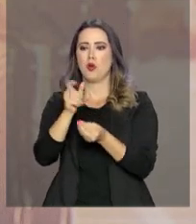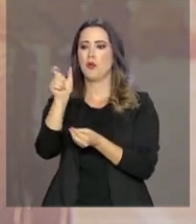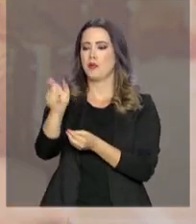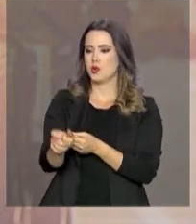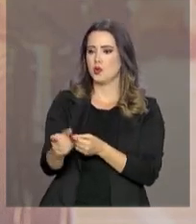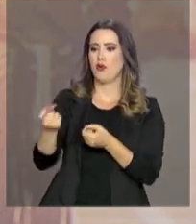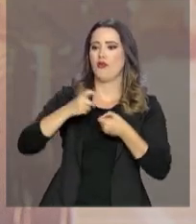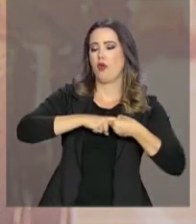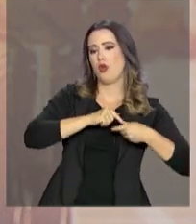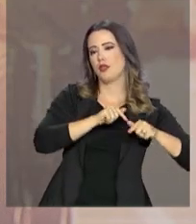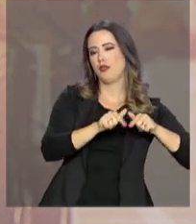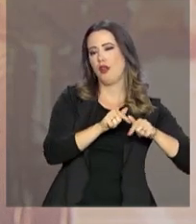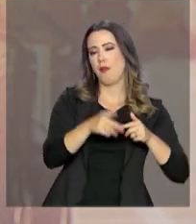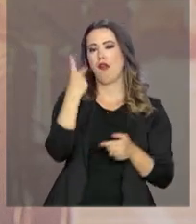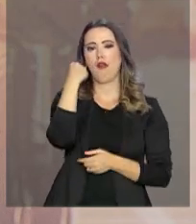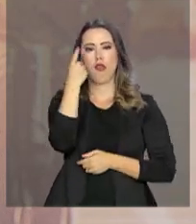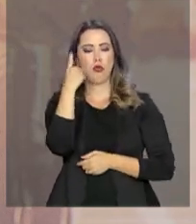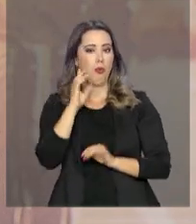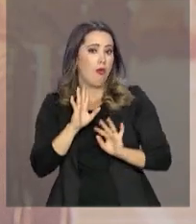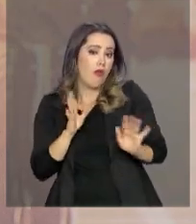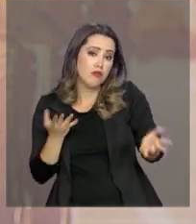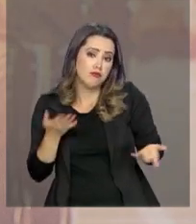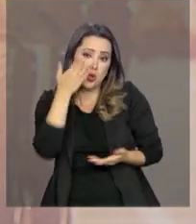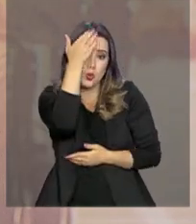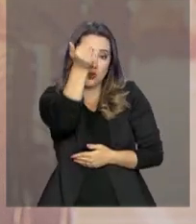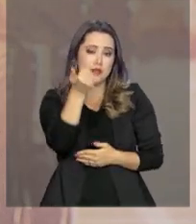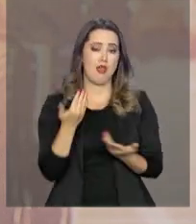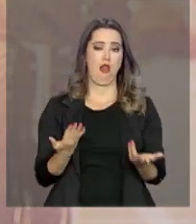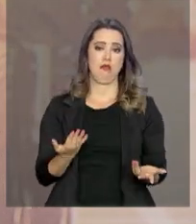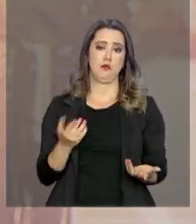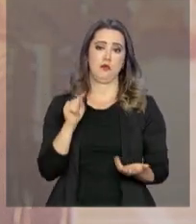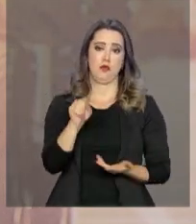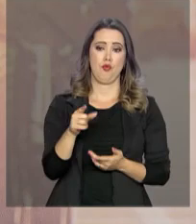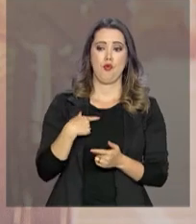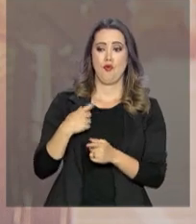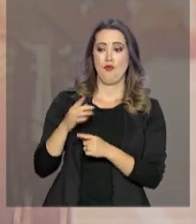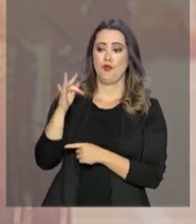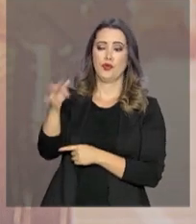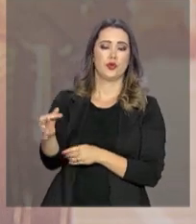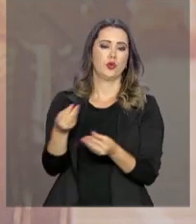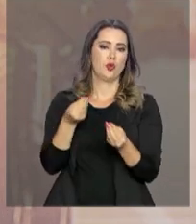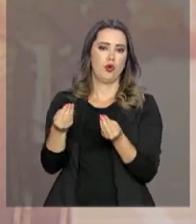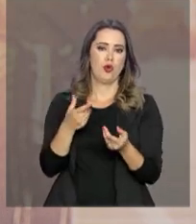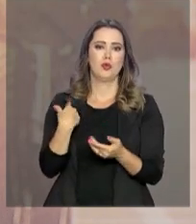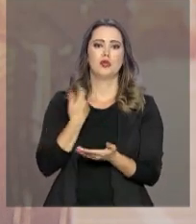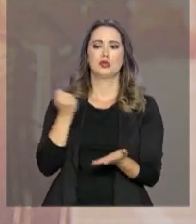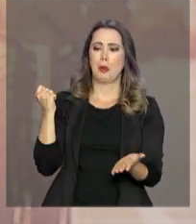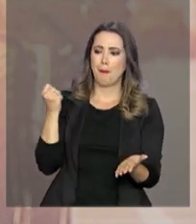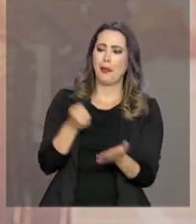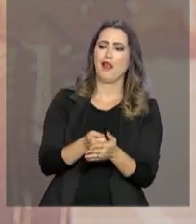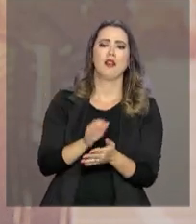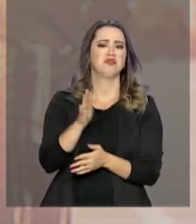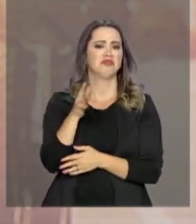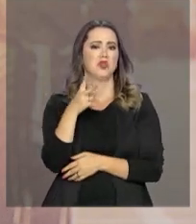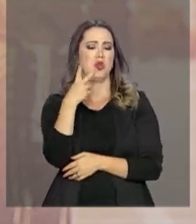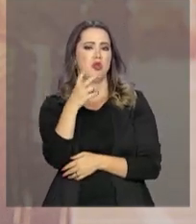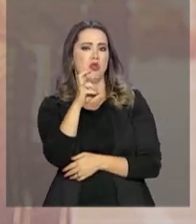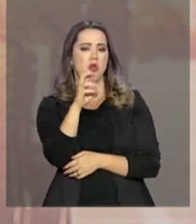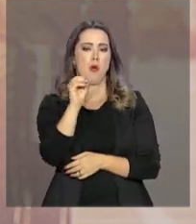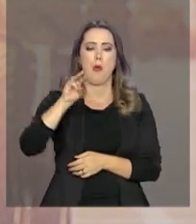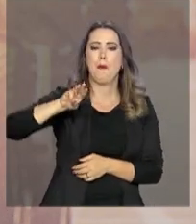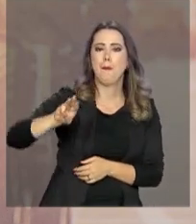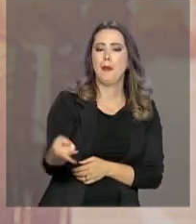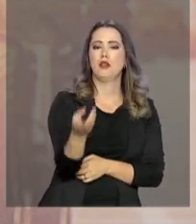retângulo a sua vida normal ou aquela sequela e fita mas nós estamos gastando algo em torno de 250